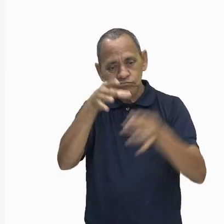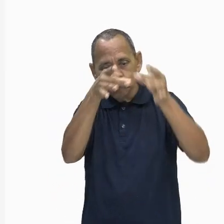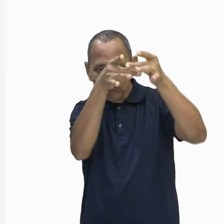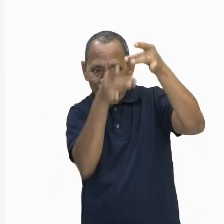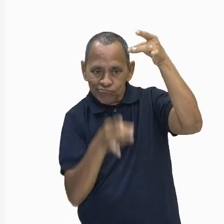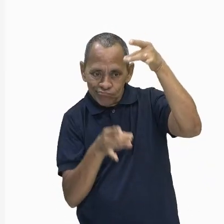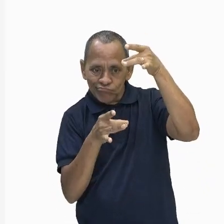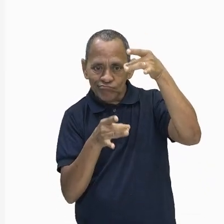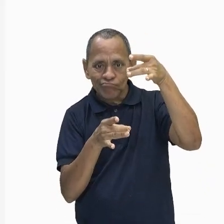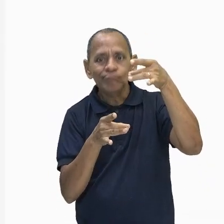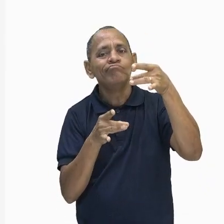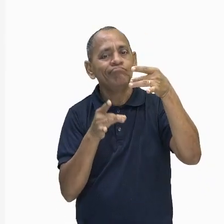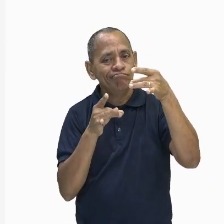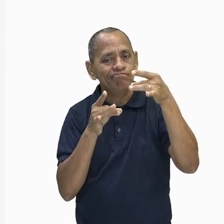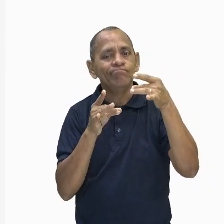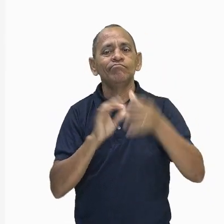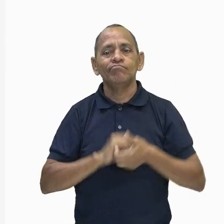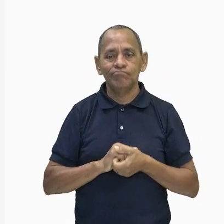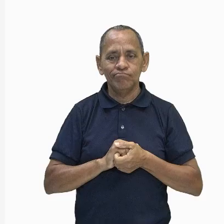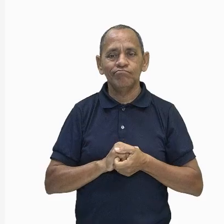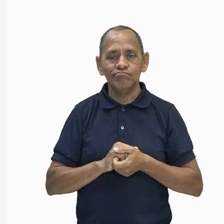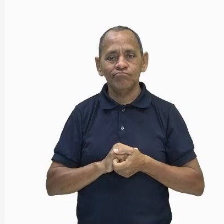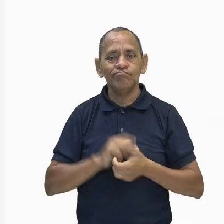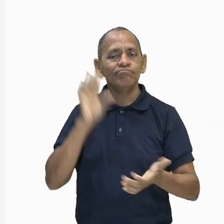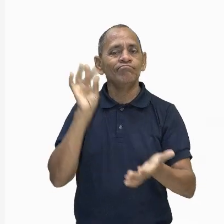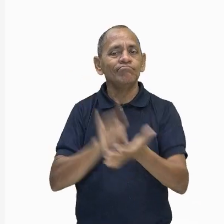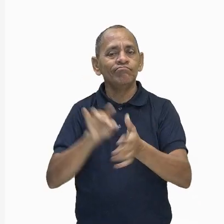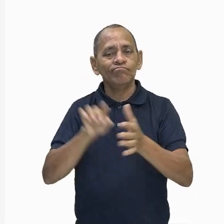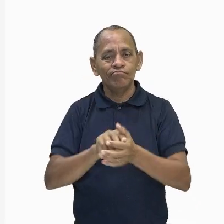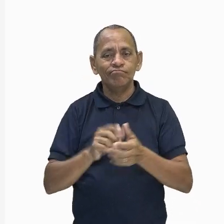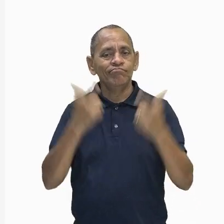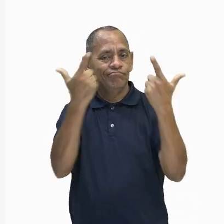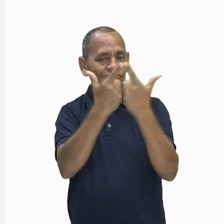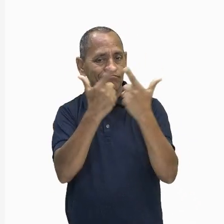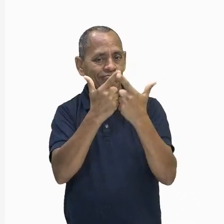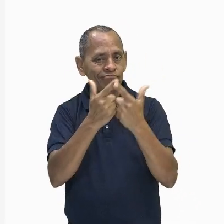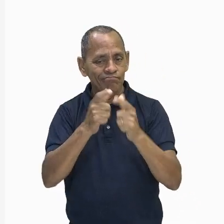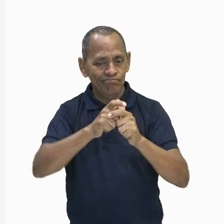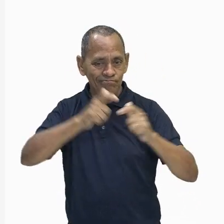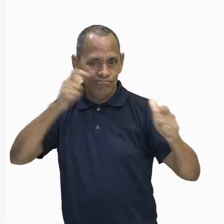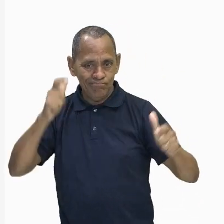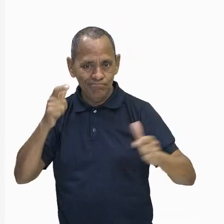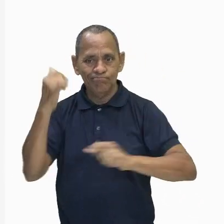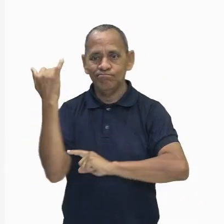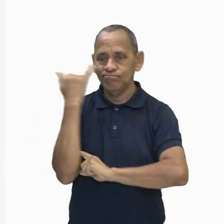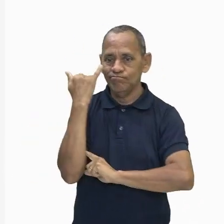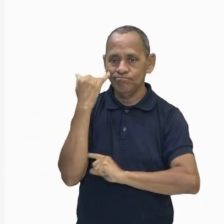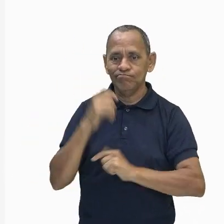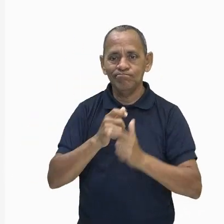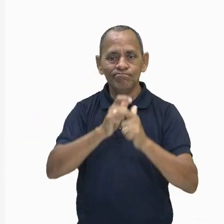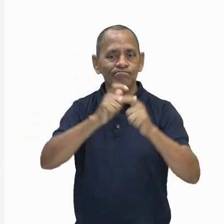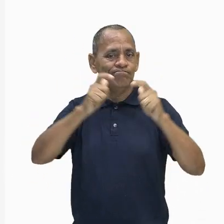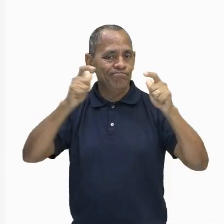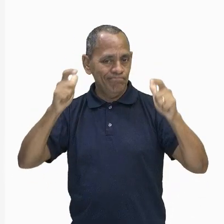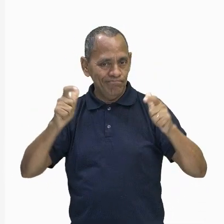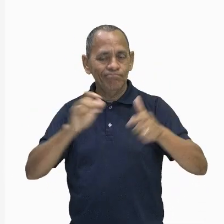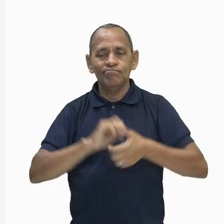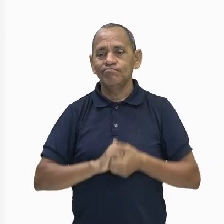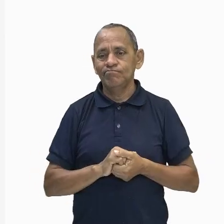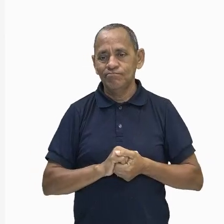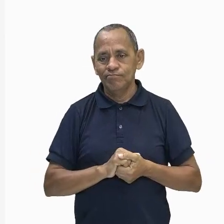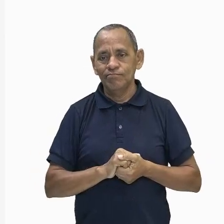Teatro Amazonas, ampliando até o seu sentido aqui. Principal cartão postal de Manaus, ok?